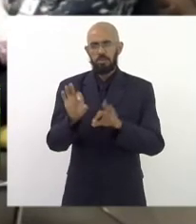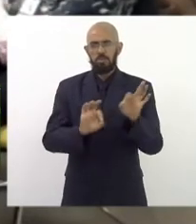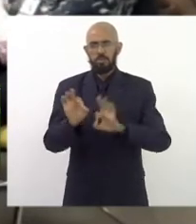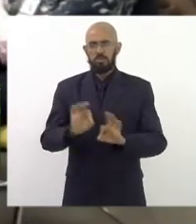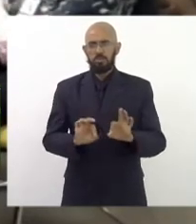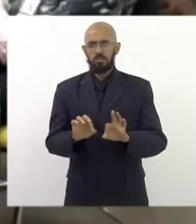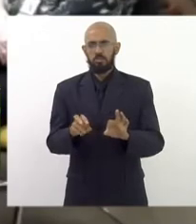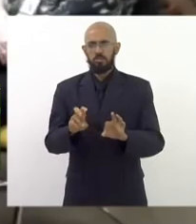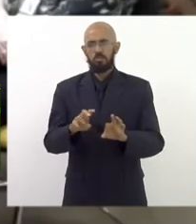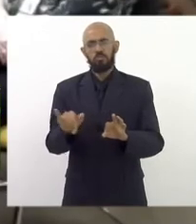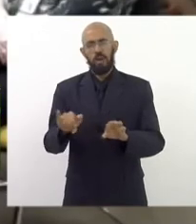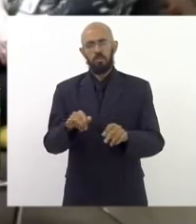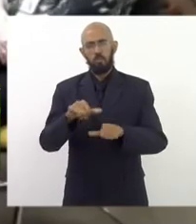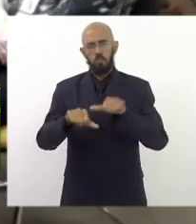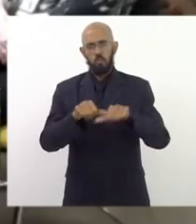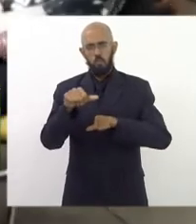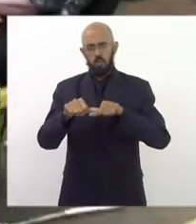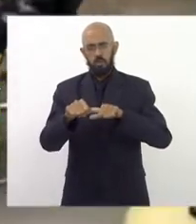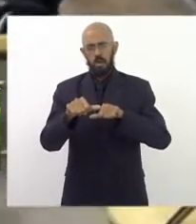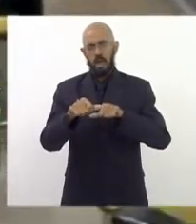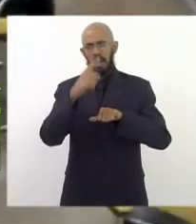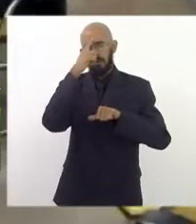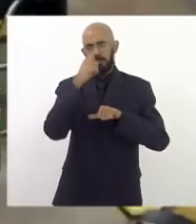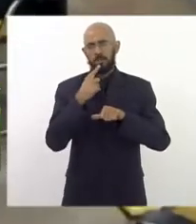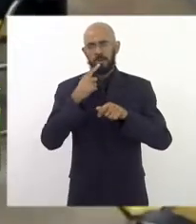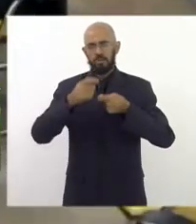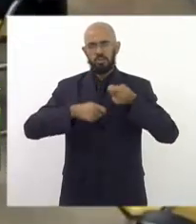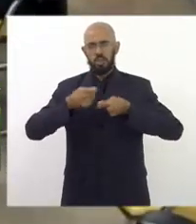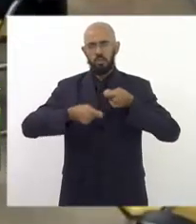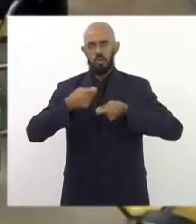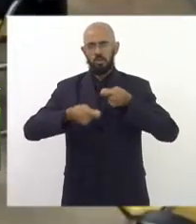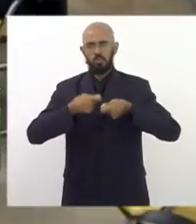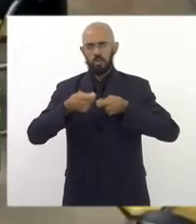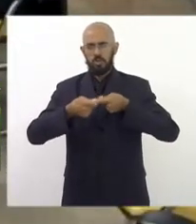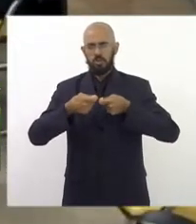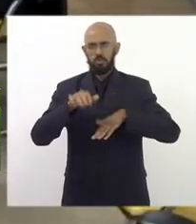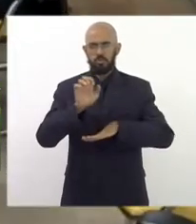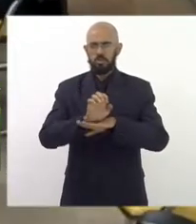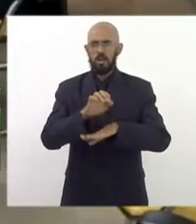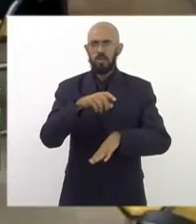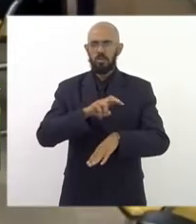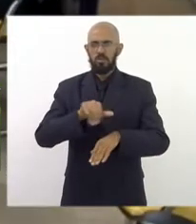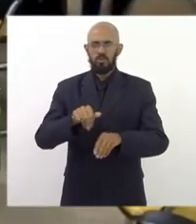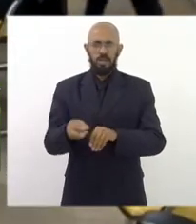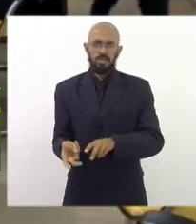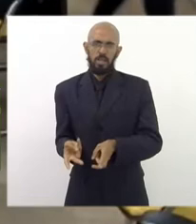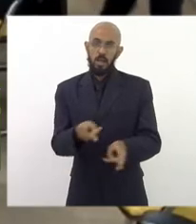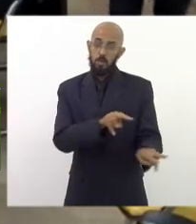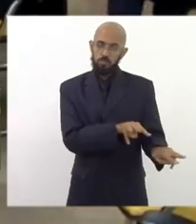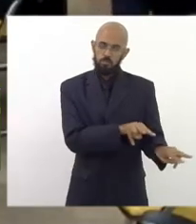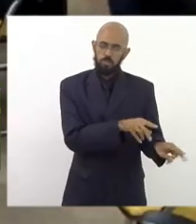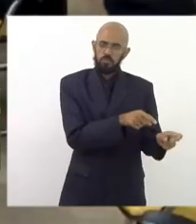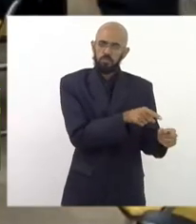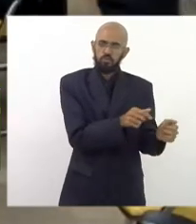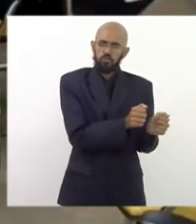que vai mudar a cara da economia do Estado, ele seguirá comigo para a Secretaria de Planejamento,